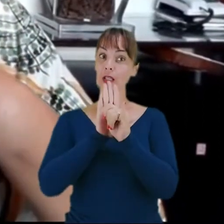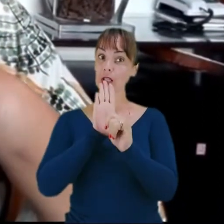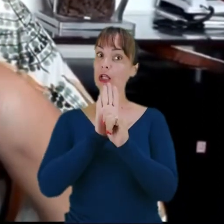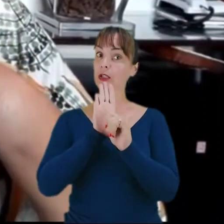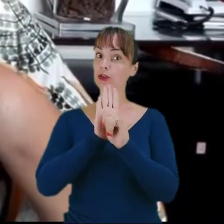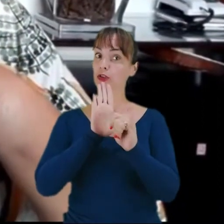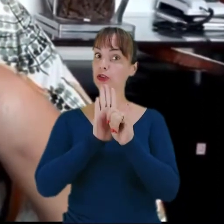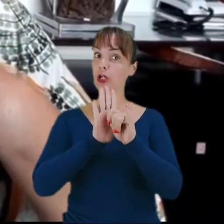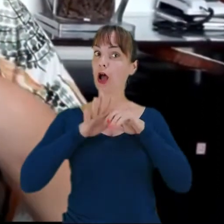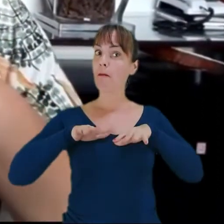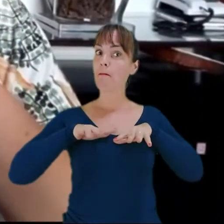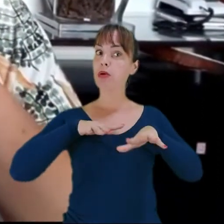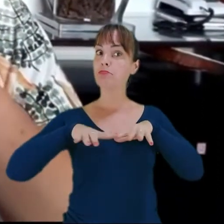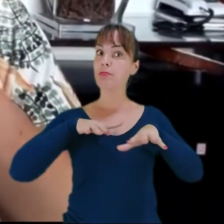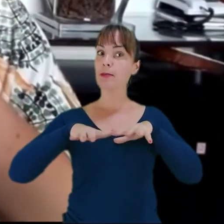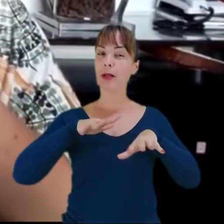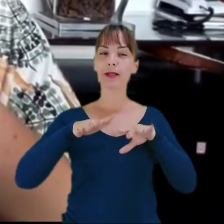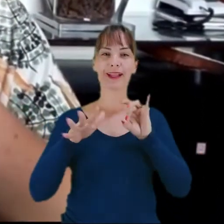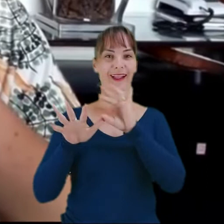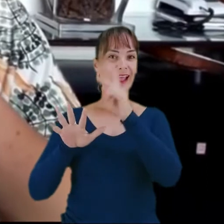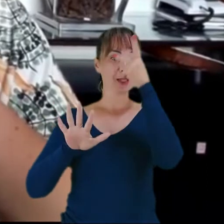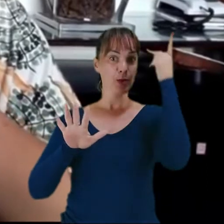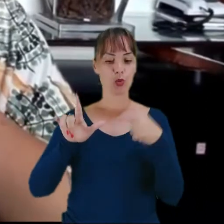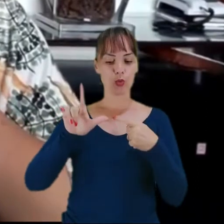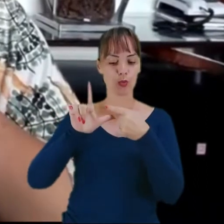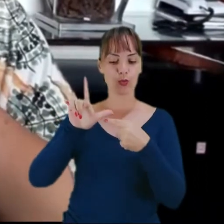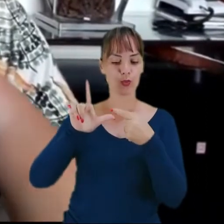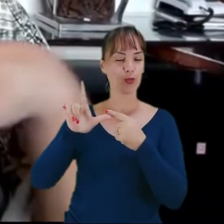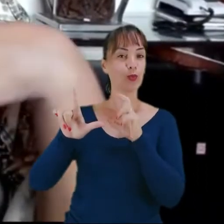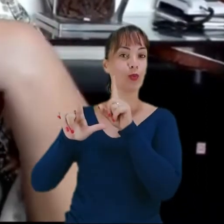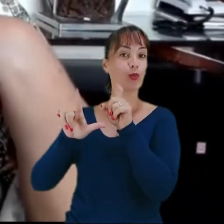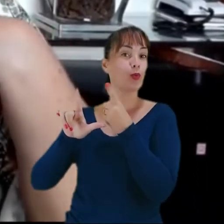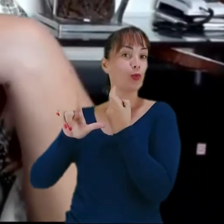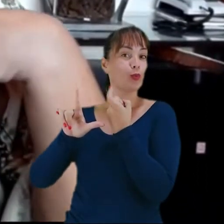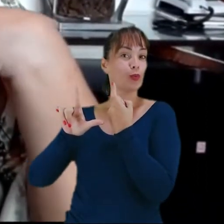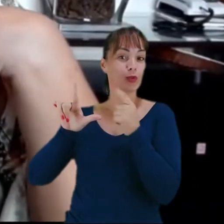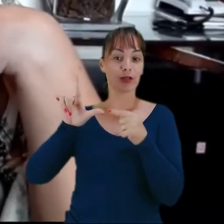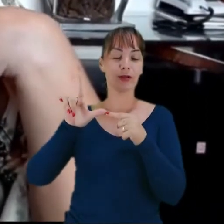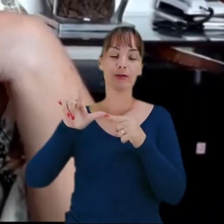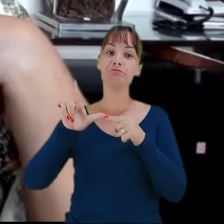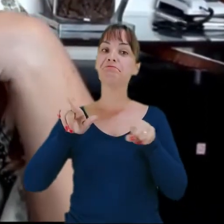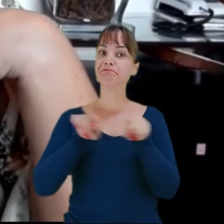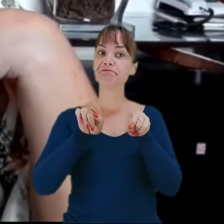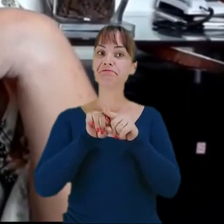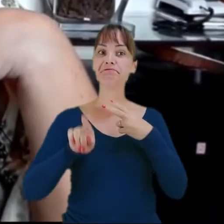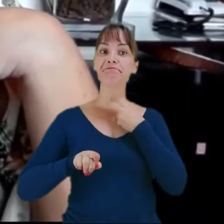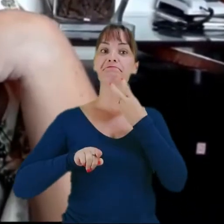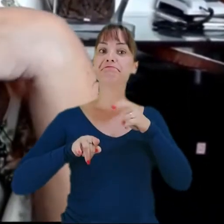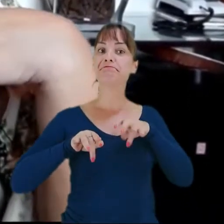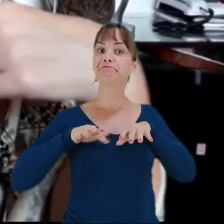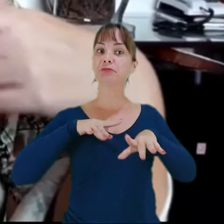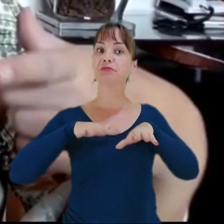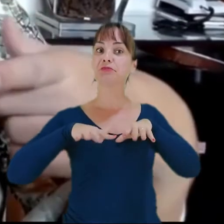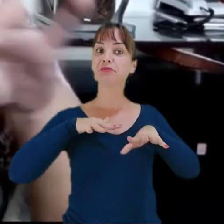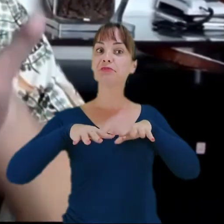fosse a nossa identidade digital. Cada um não tem uma identidade única digital? O timbre também. Cada um tem uma identidade única, um